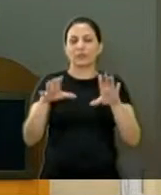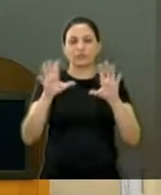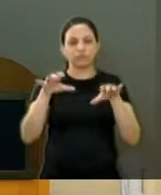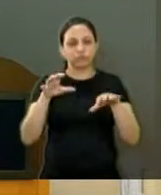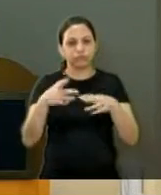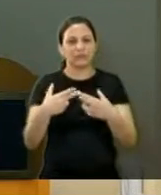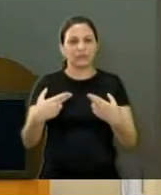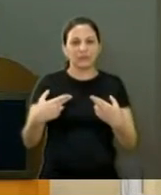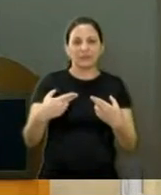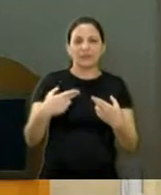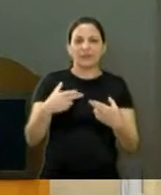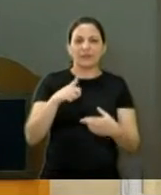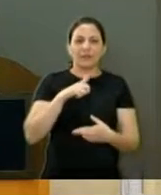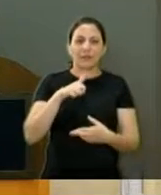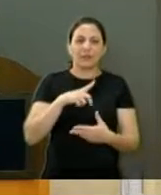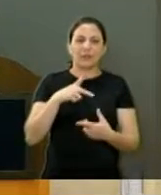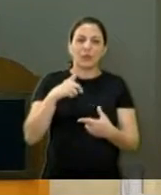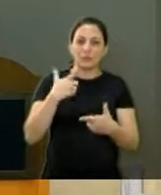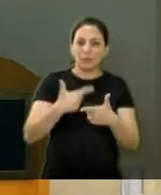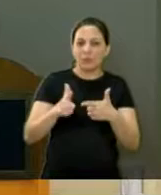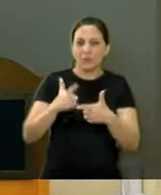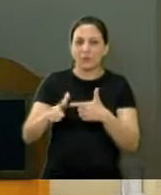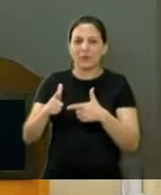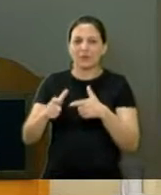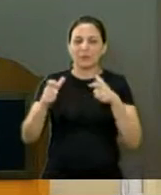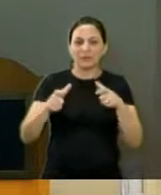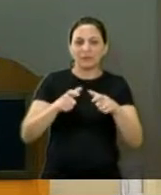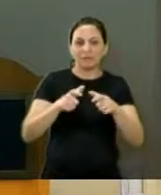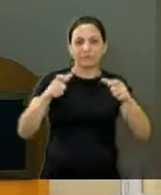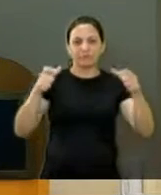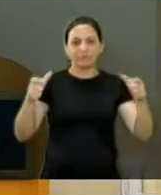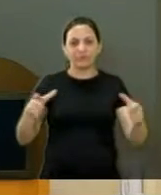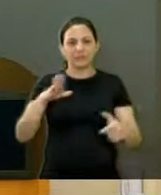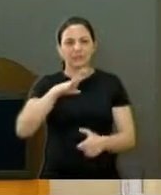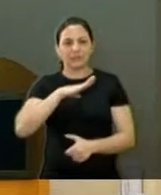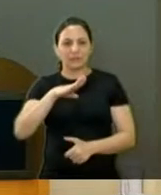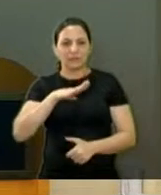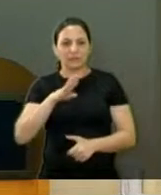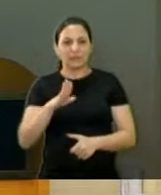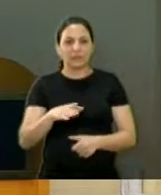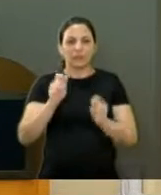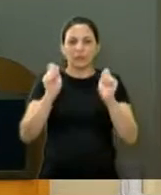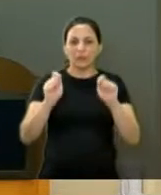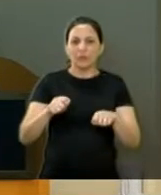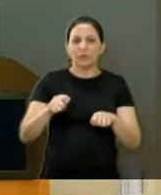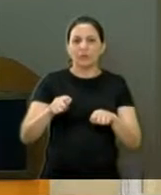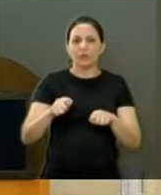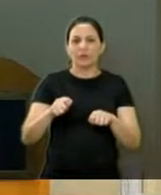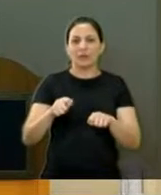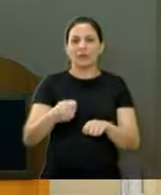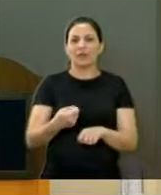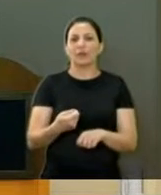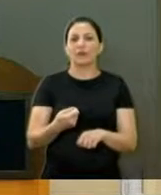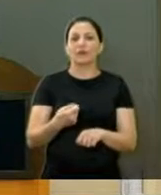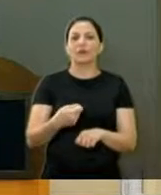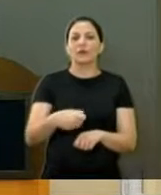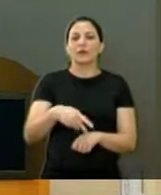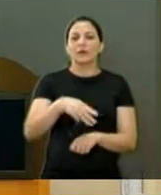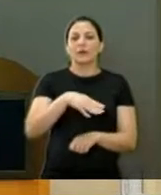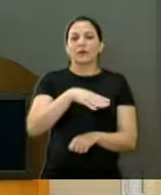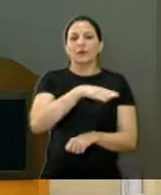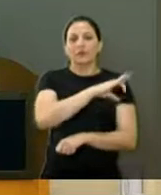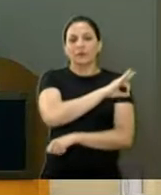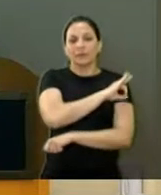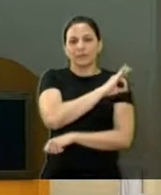corta o mattoso e amanhã a cidade é grande com certeza o poder público executivo já está se preparando se